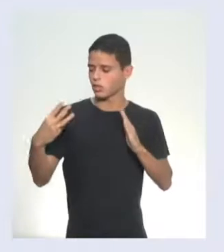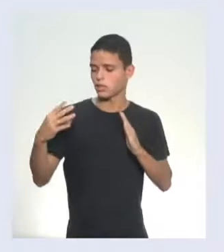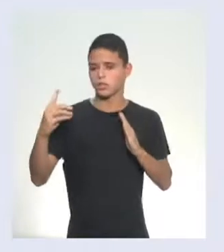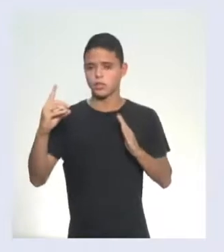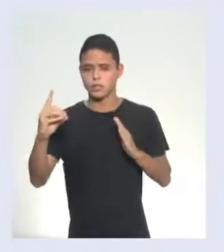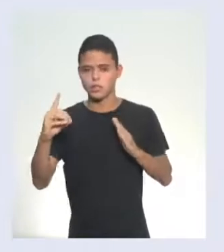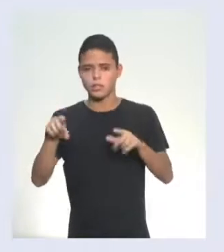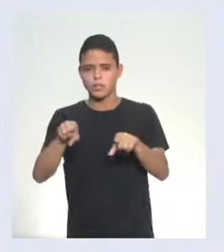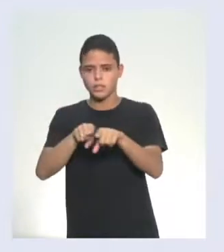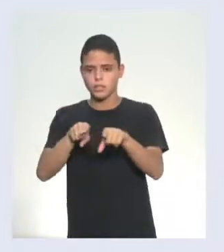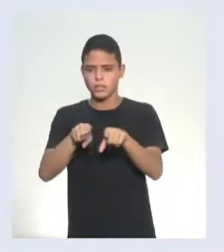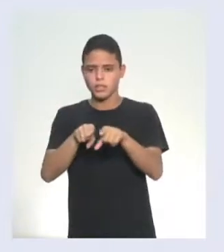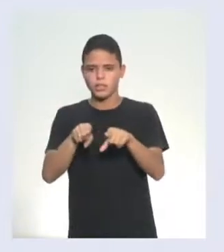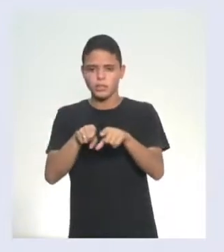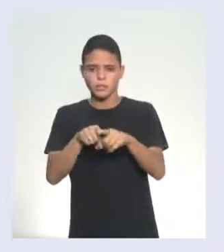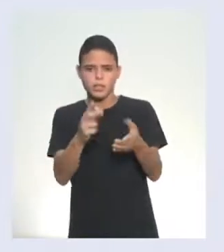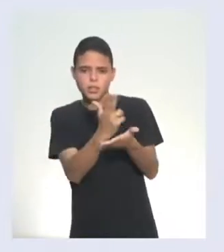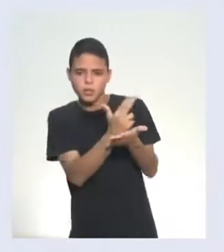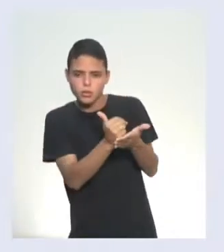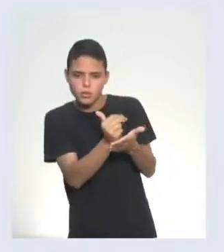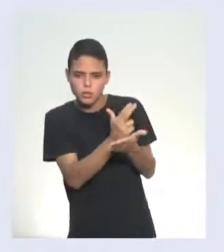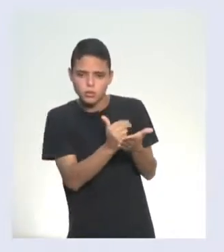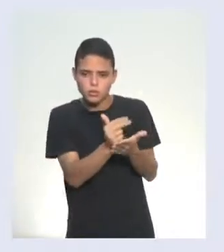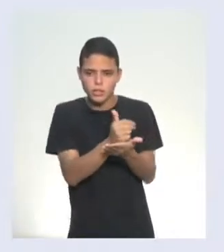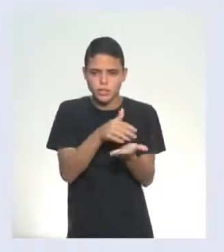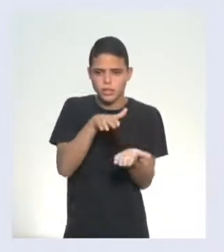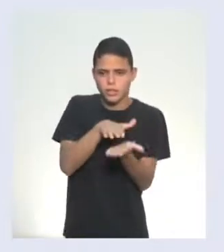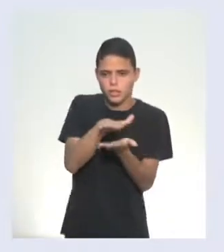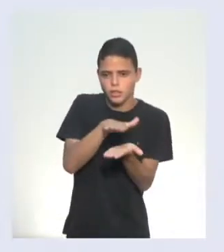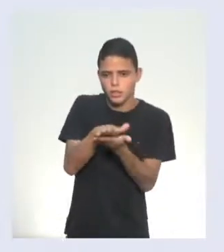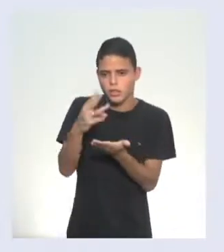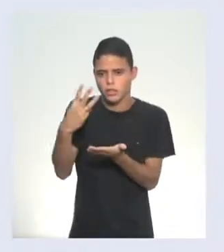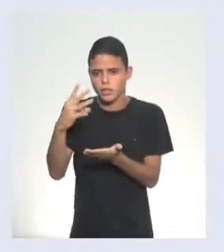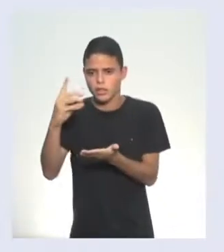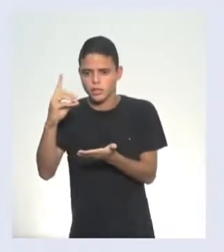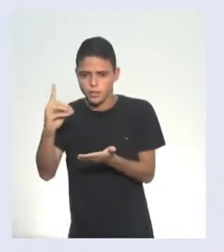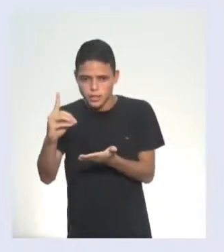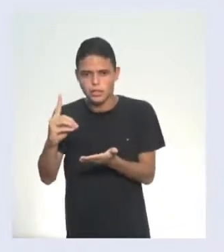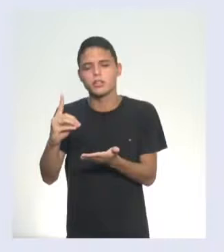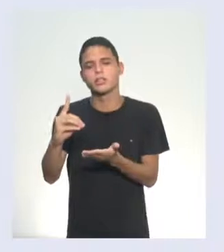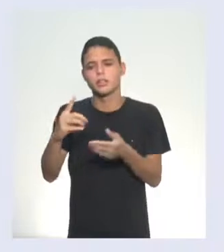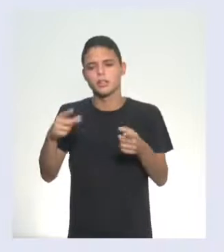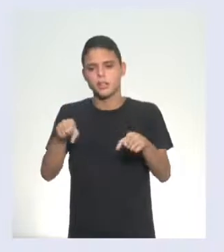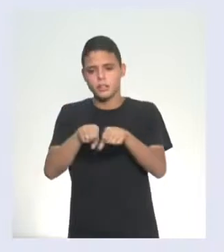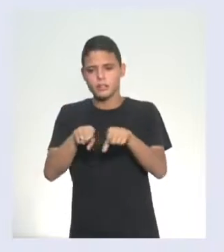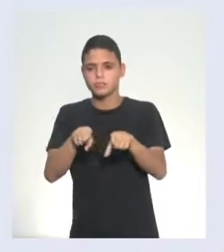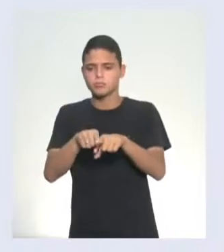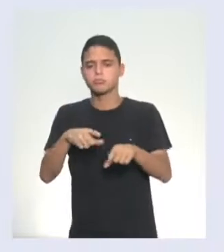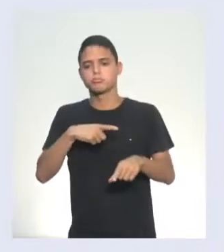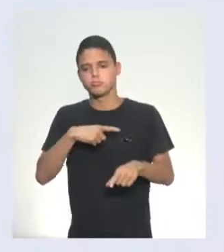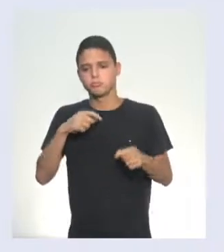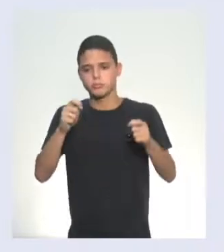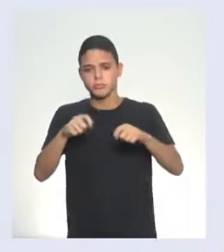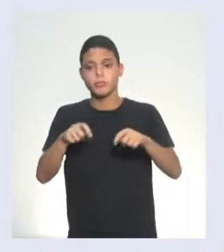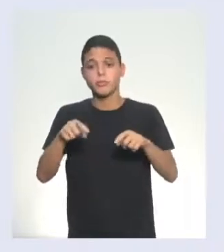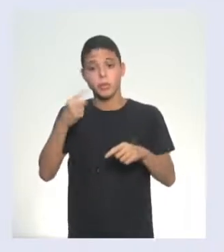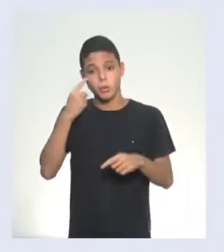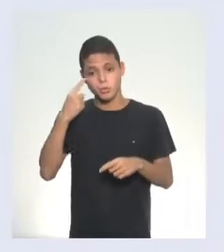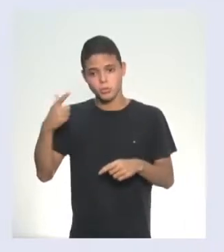desenho tridimensional para impressora 3D, utilizando o software Tinkercad. O próximo slide, por